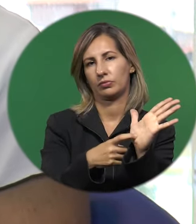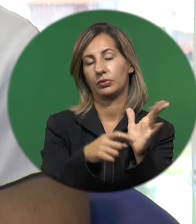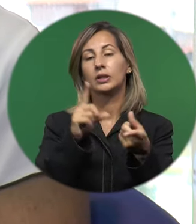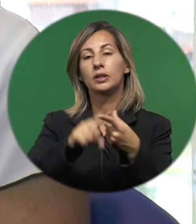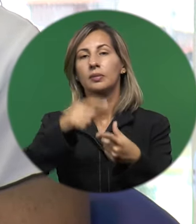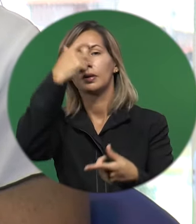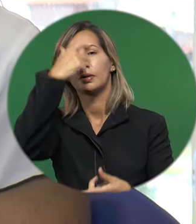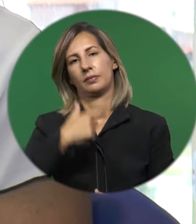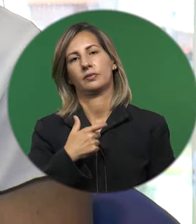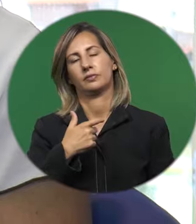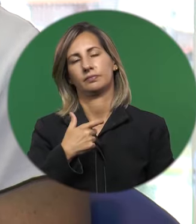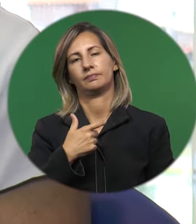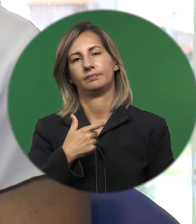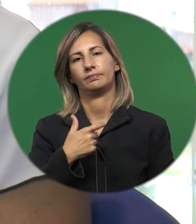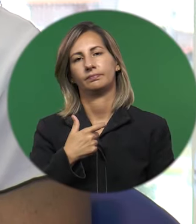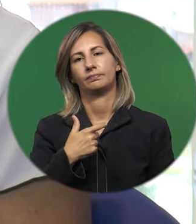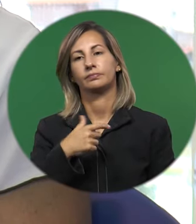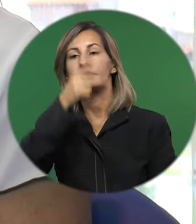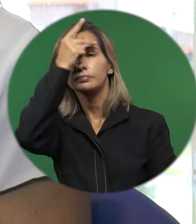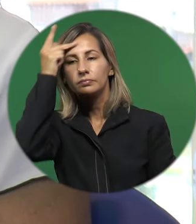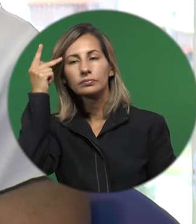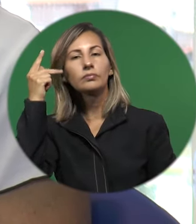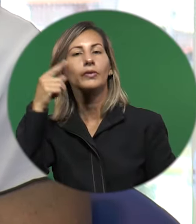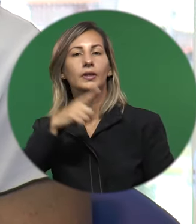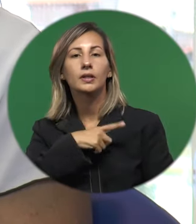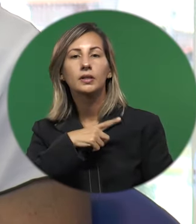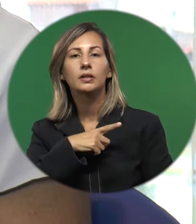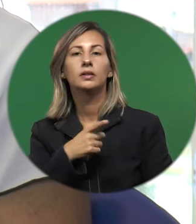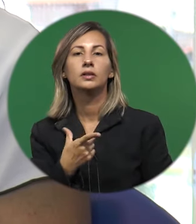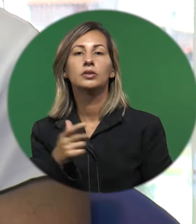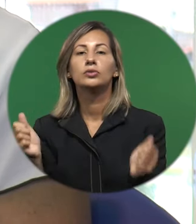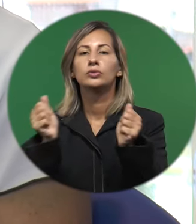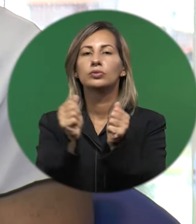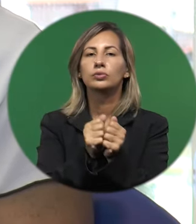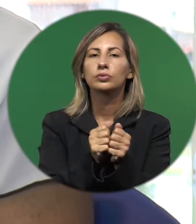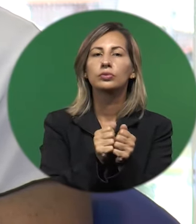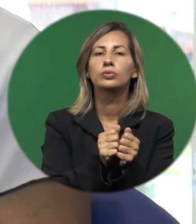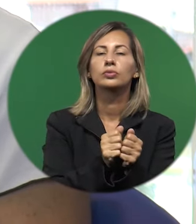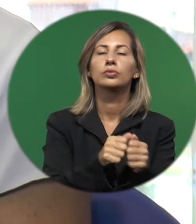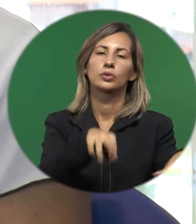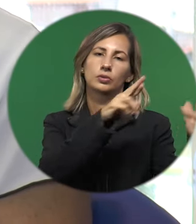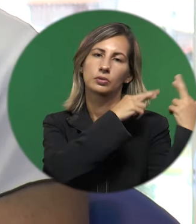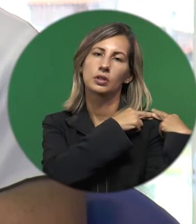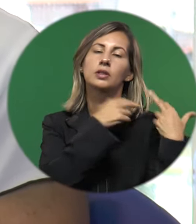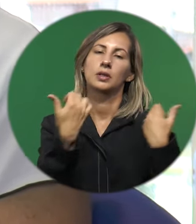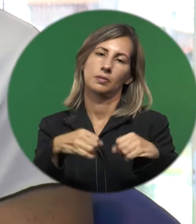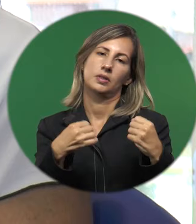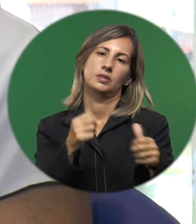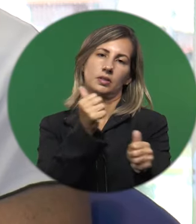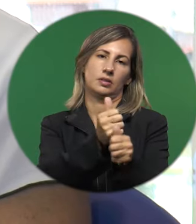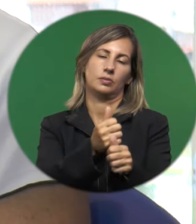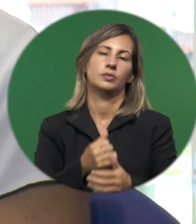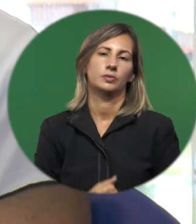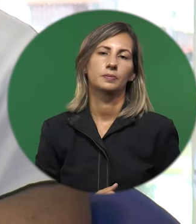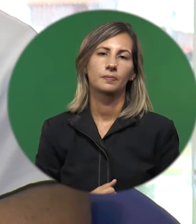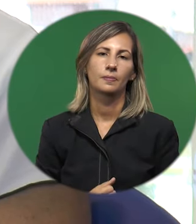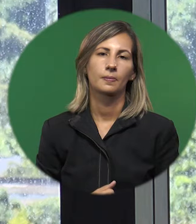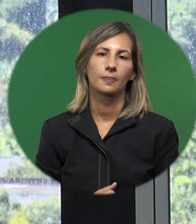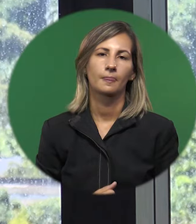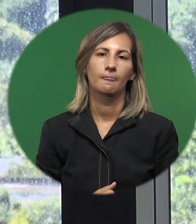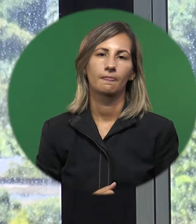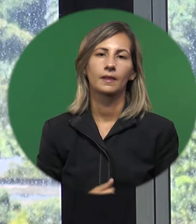cargo e aquele perfil que o servidor tem, juntamente com as competências necessárias para ocupar aquele